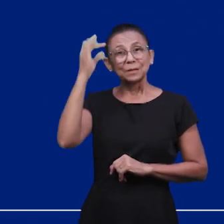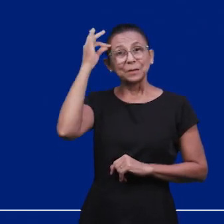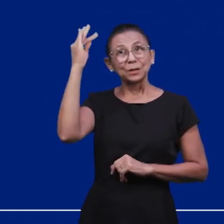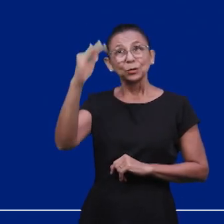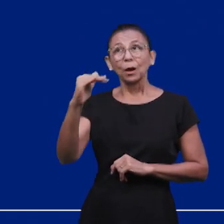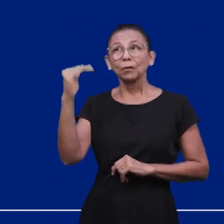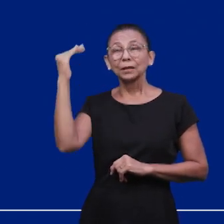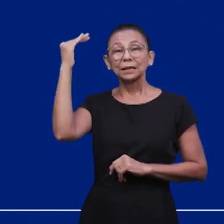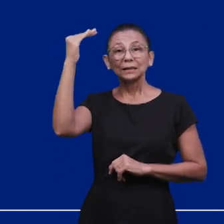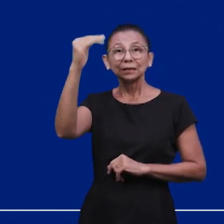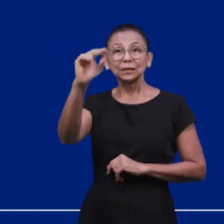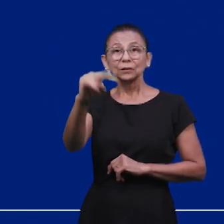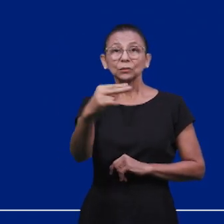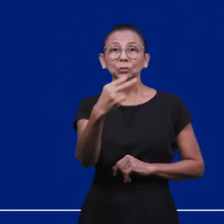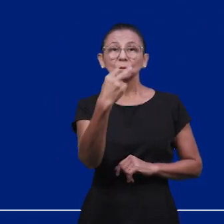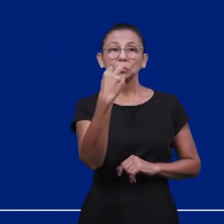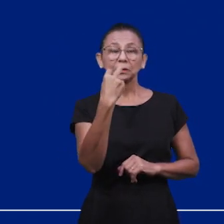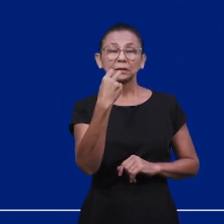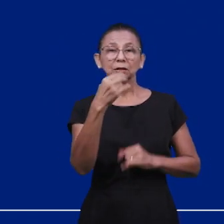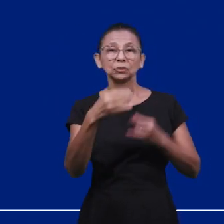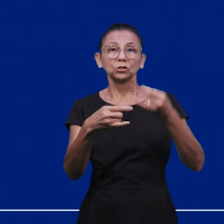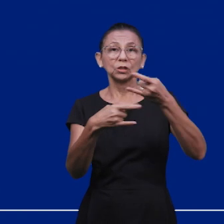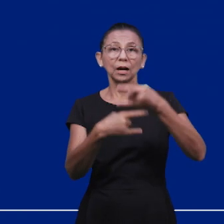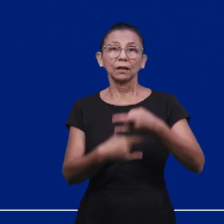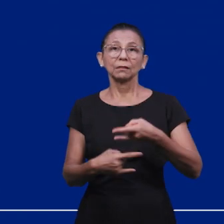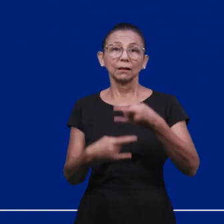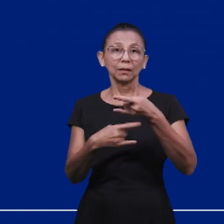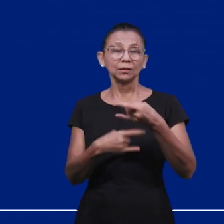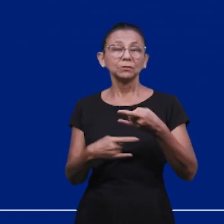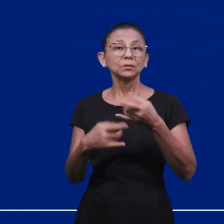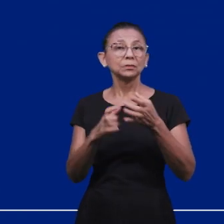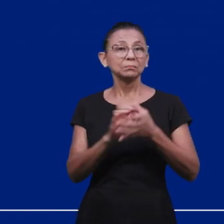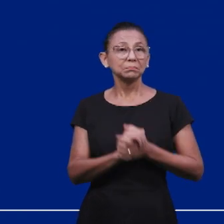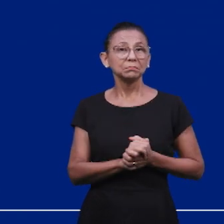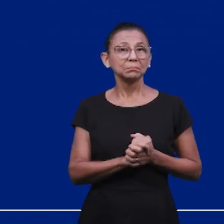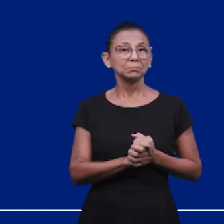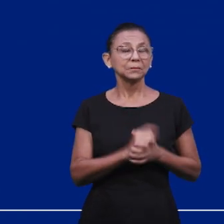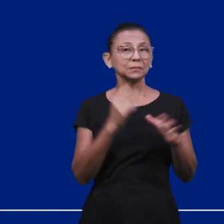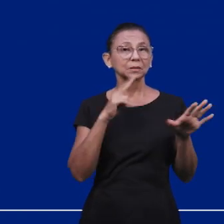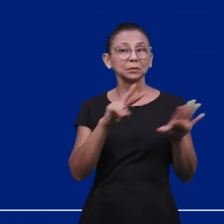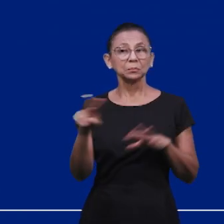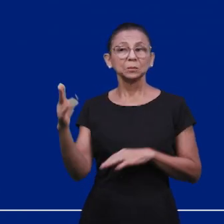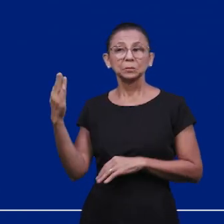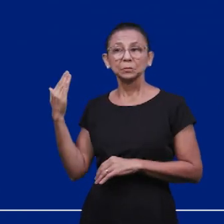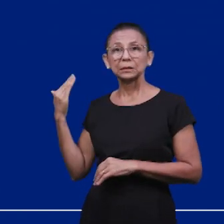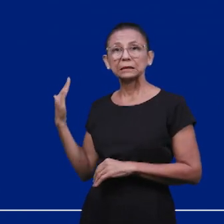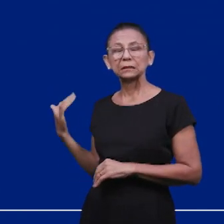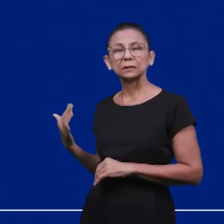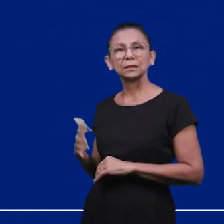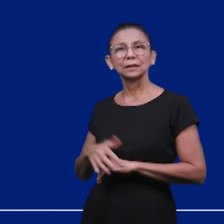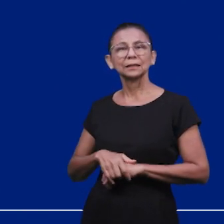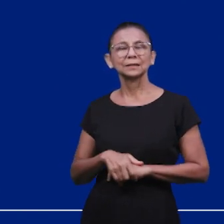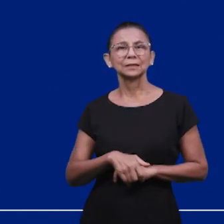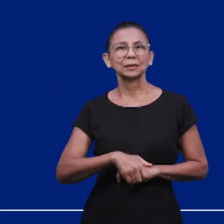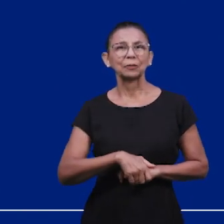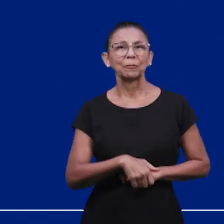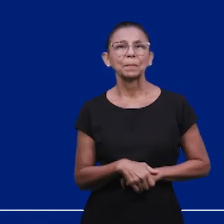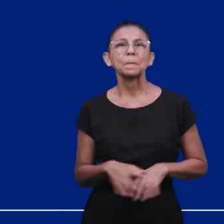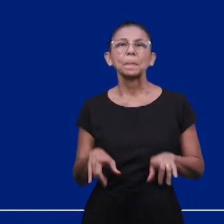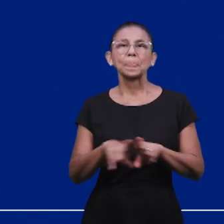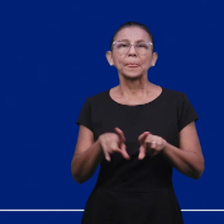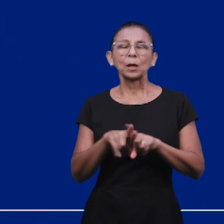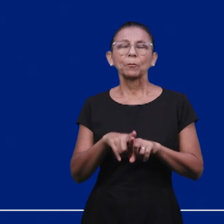live da última semana. A palavra de Deus é tesouro inesgotável. Agora uma outra mensagem